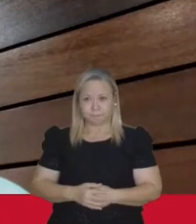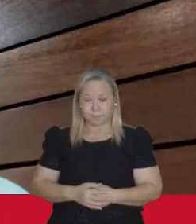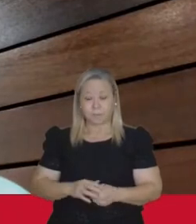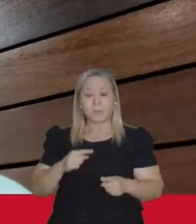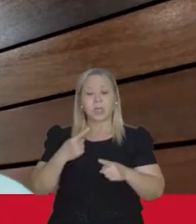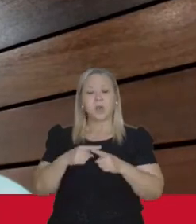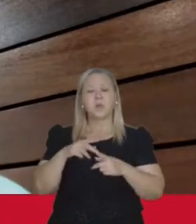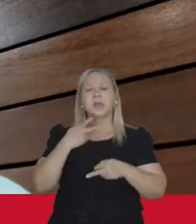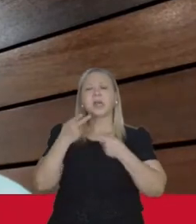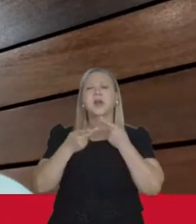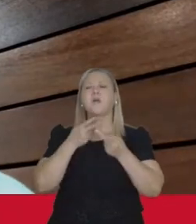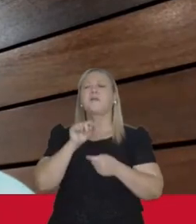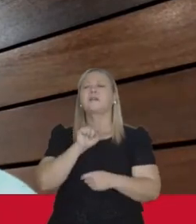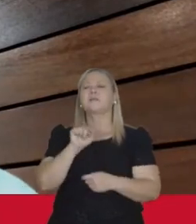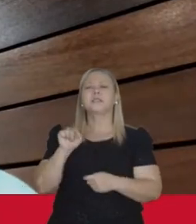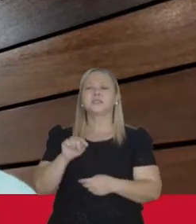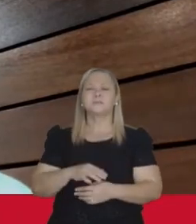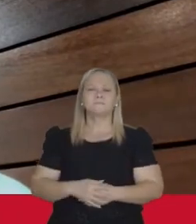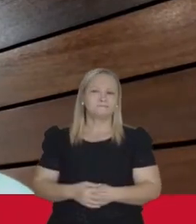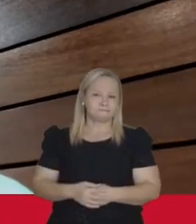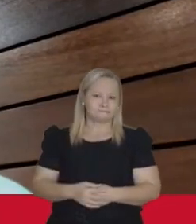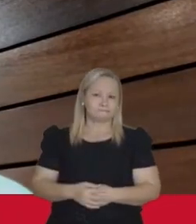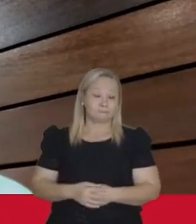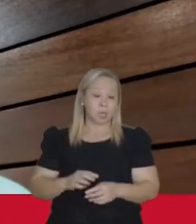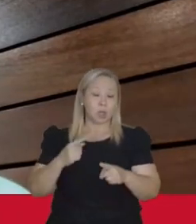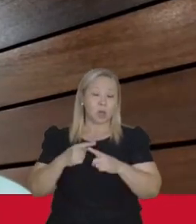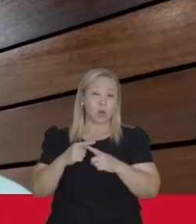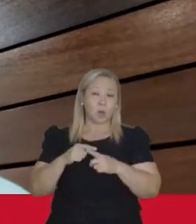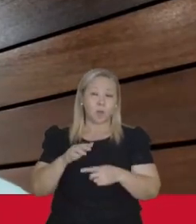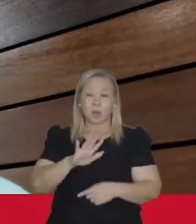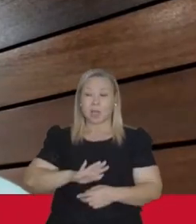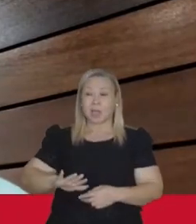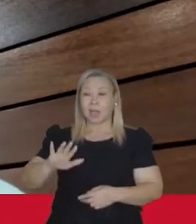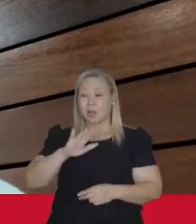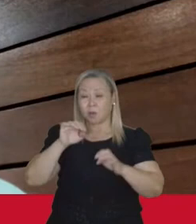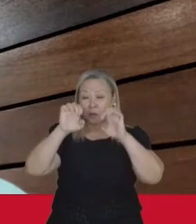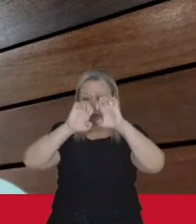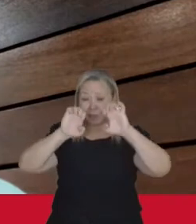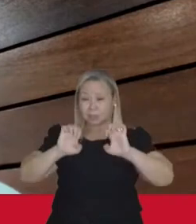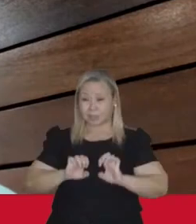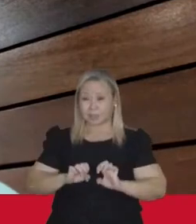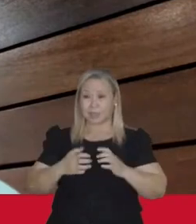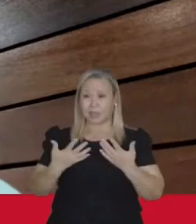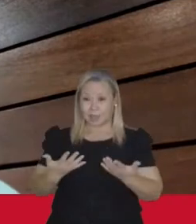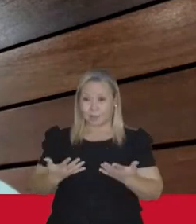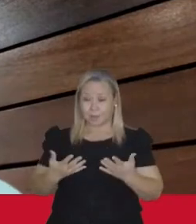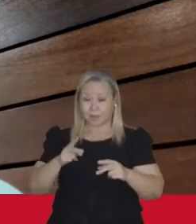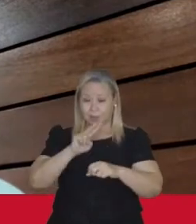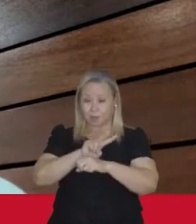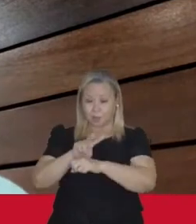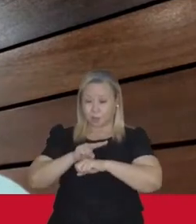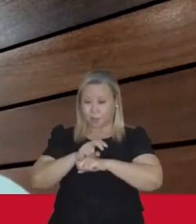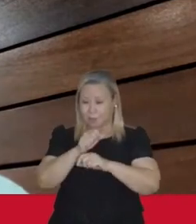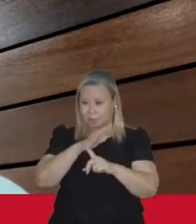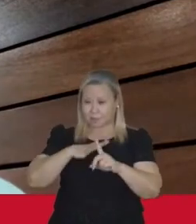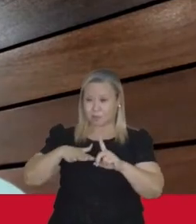Por que eu digo isso? Porque todo o sistema de proteção